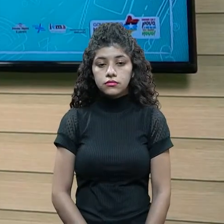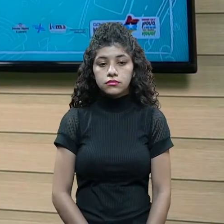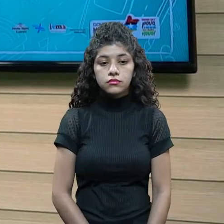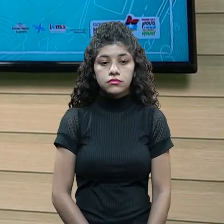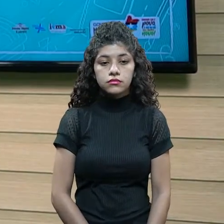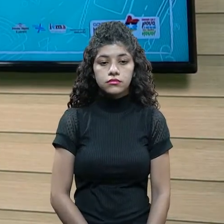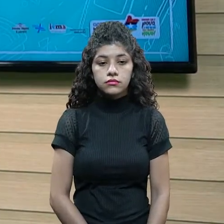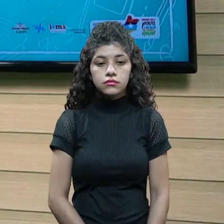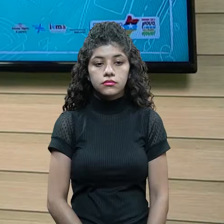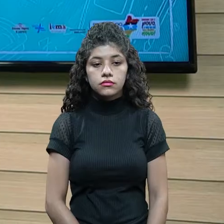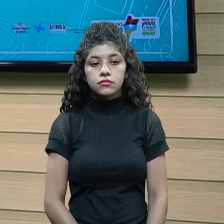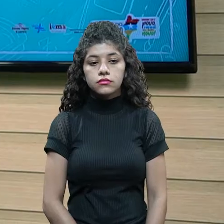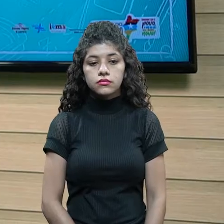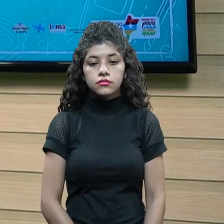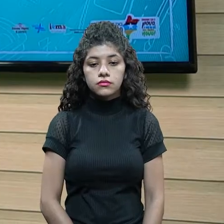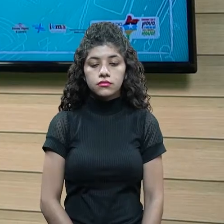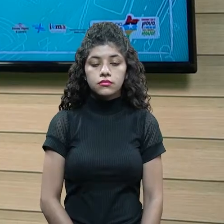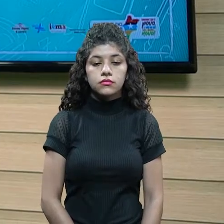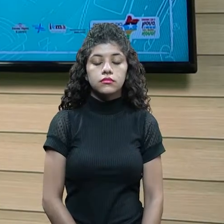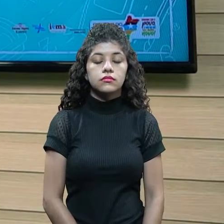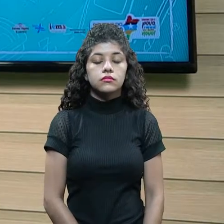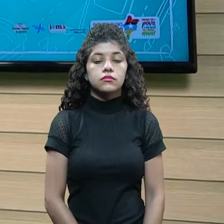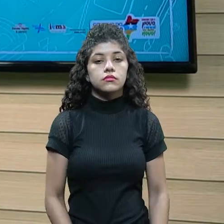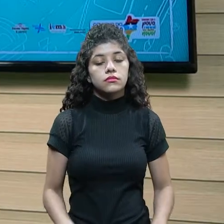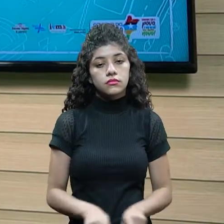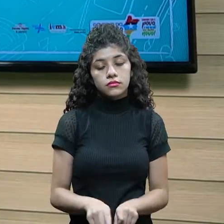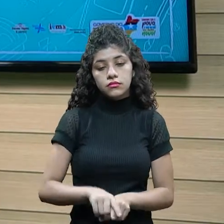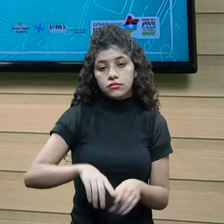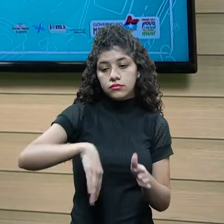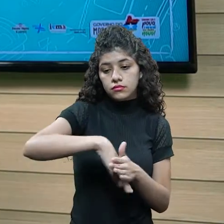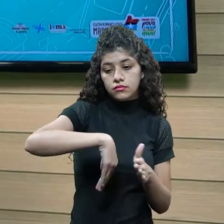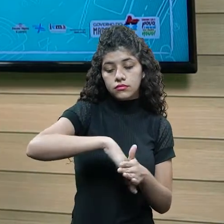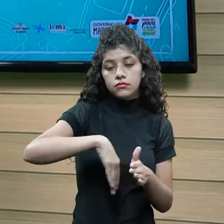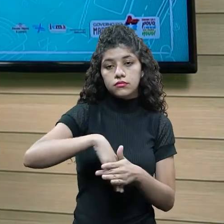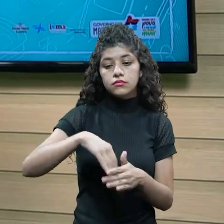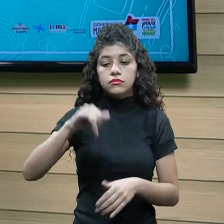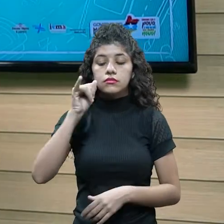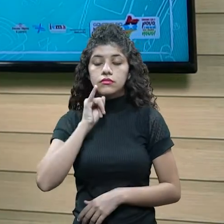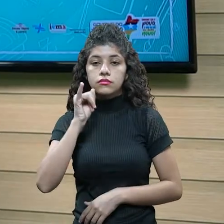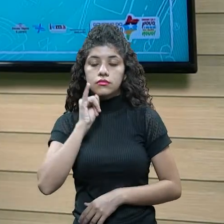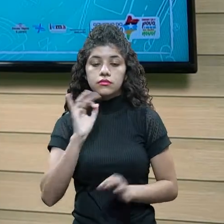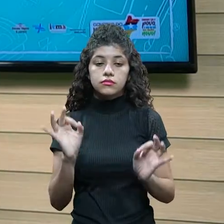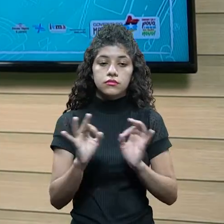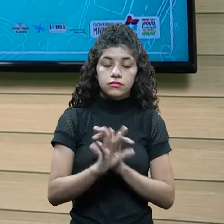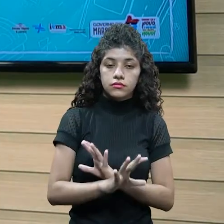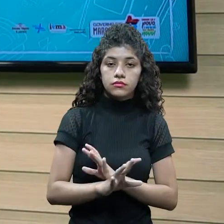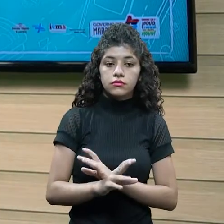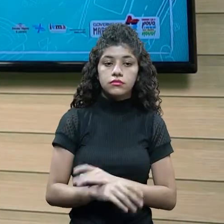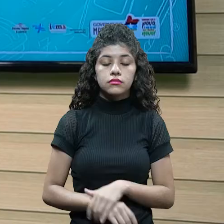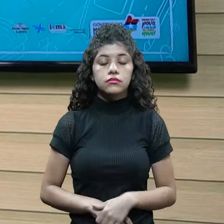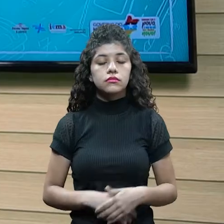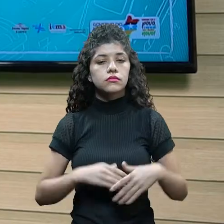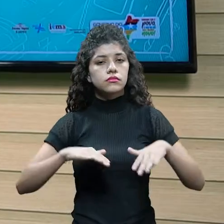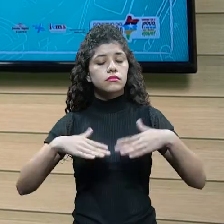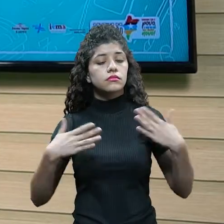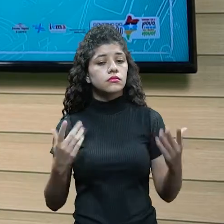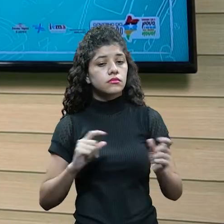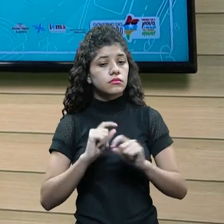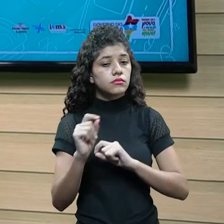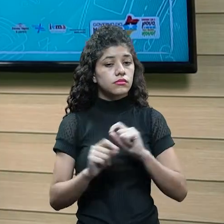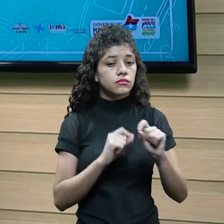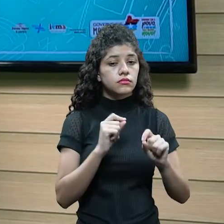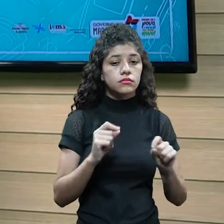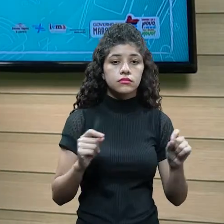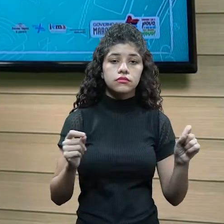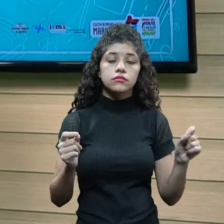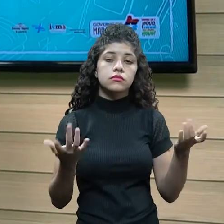Questão de loteria, questão até de campeonatos de futebol, por exemplo, lá no finalzinho lá se faz muito isso. Qual a probabilidade de determinado